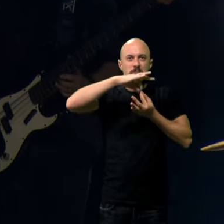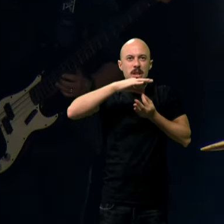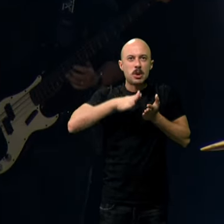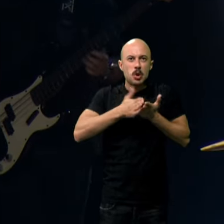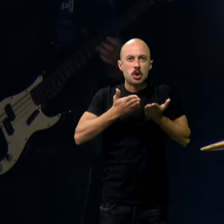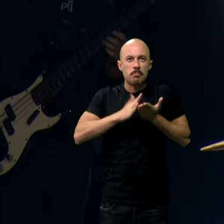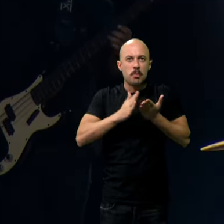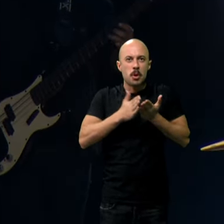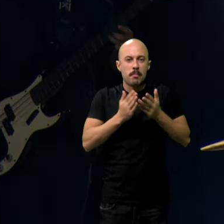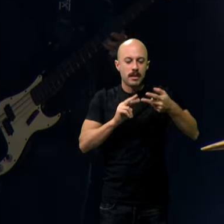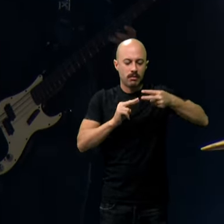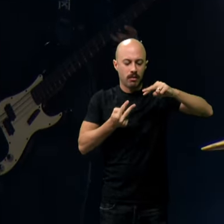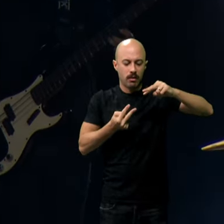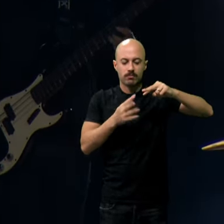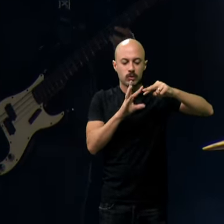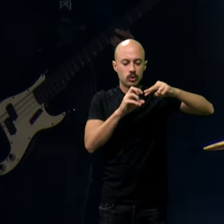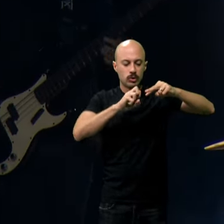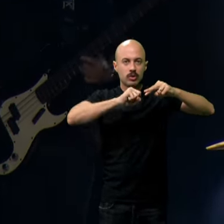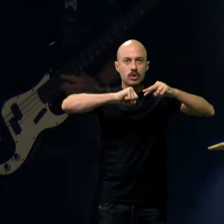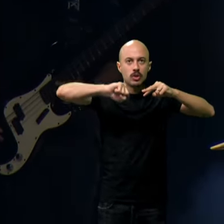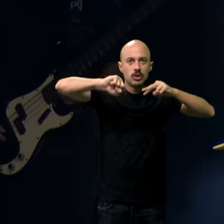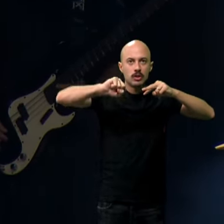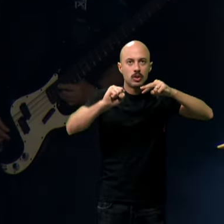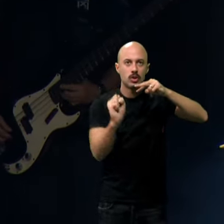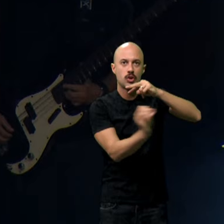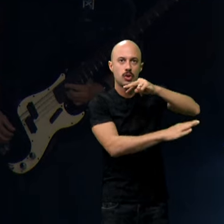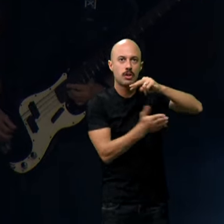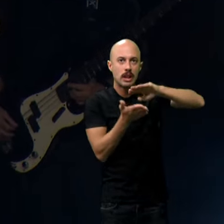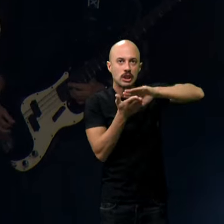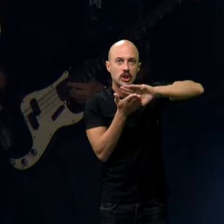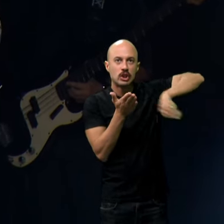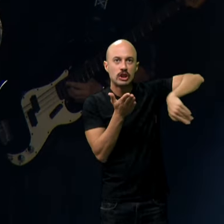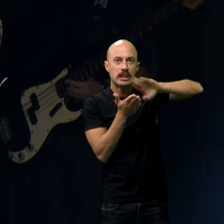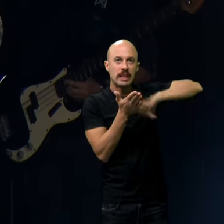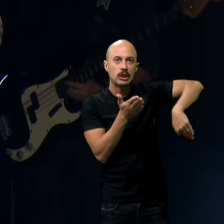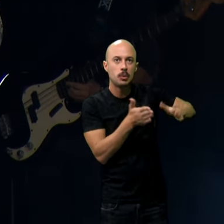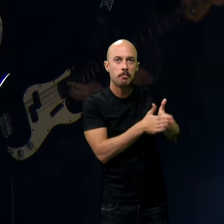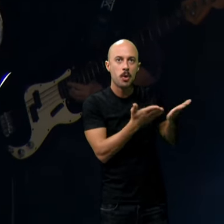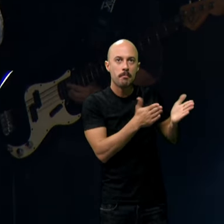pobreza, e colocando um cheiro de realeza em você.